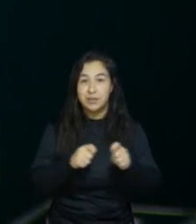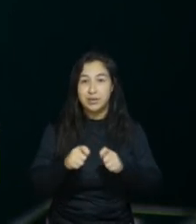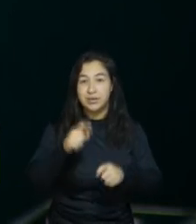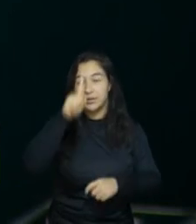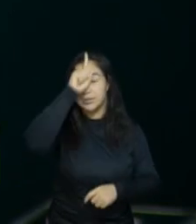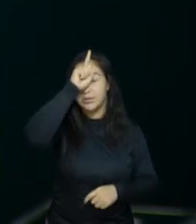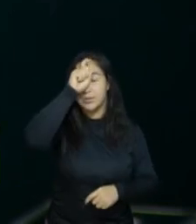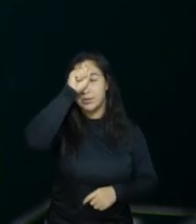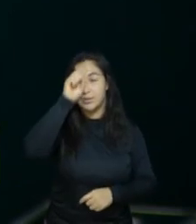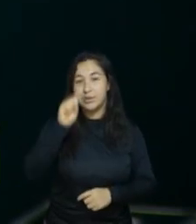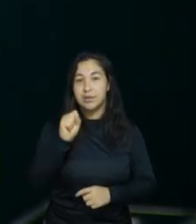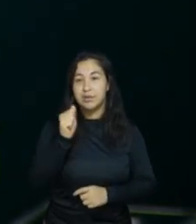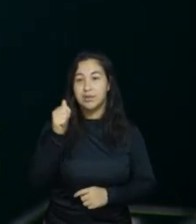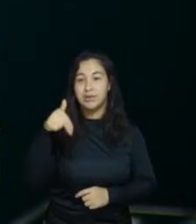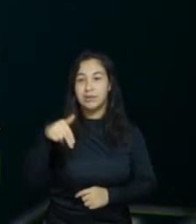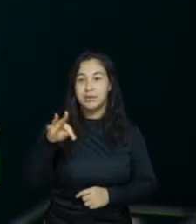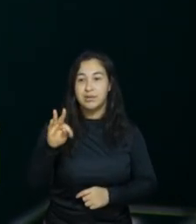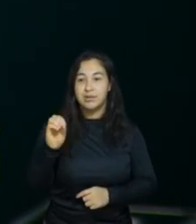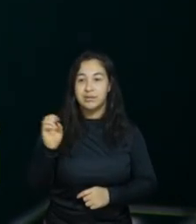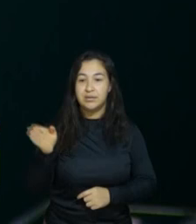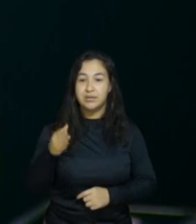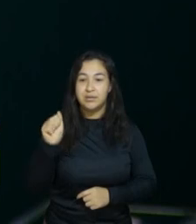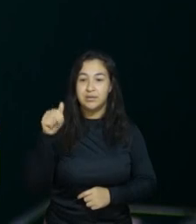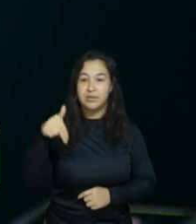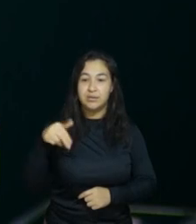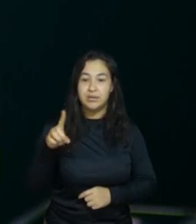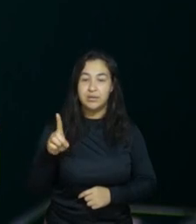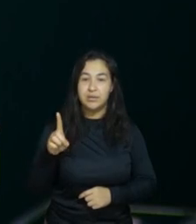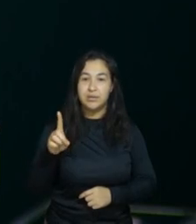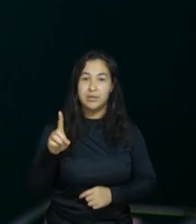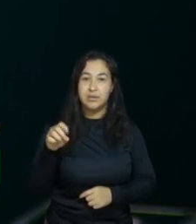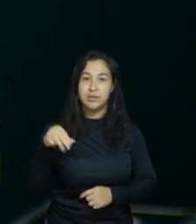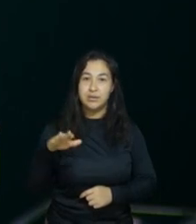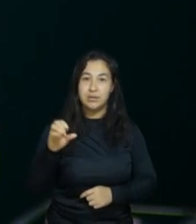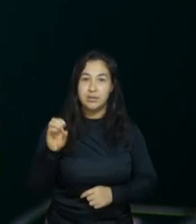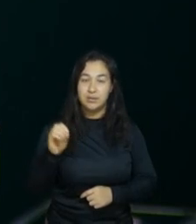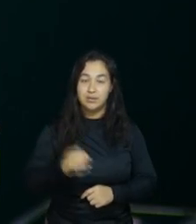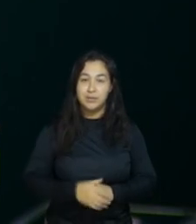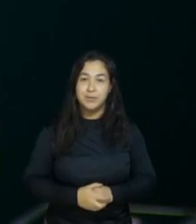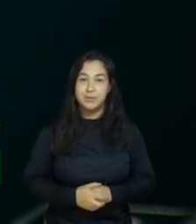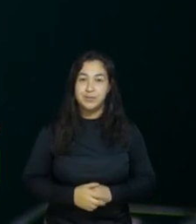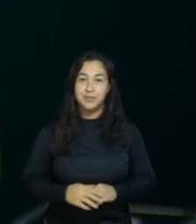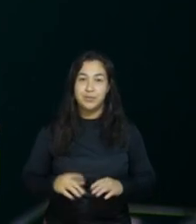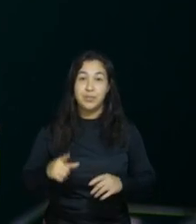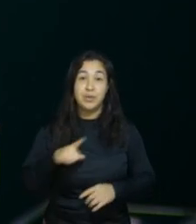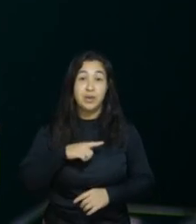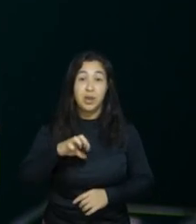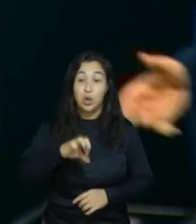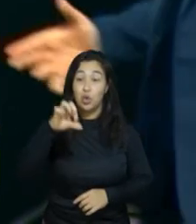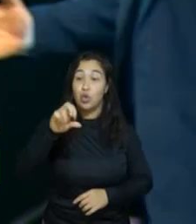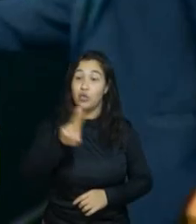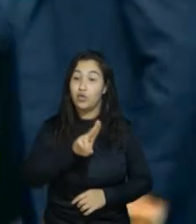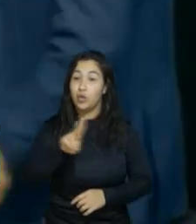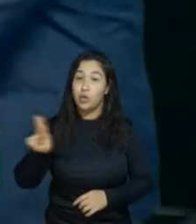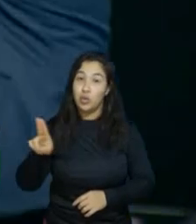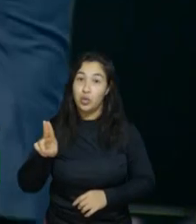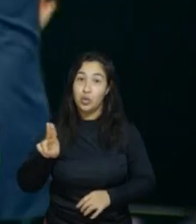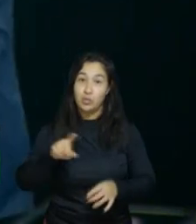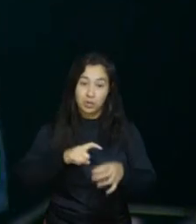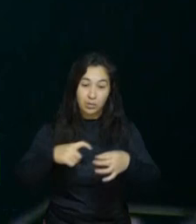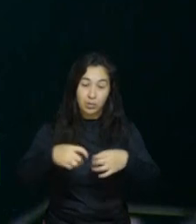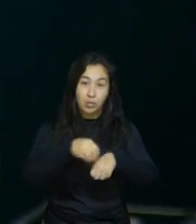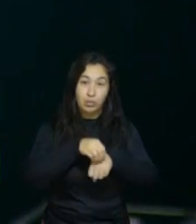Santo Antônio. E dessas entidades, as 12, indicam 9 nomes para compor o Conselho